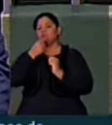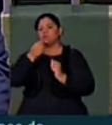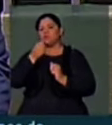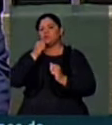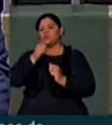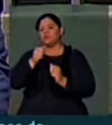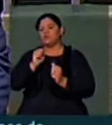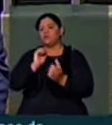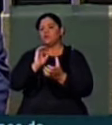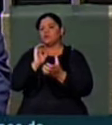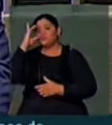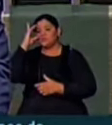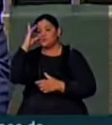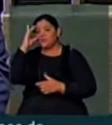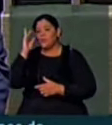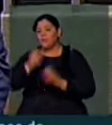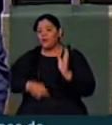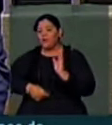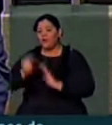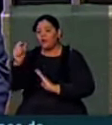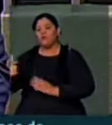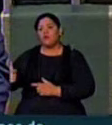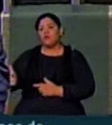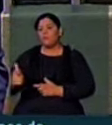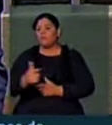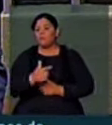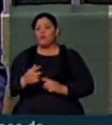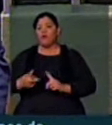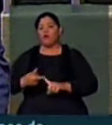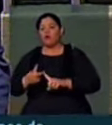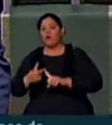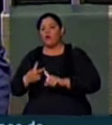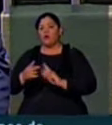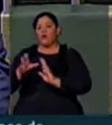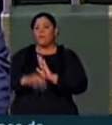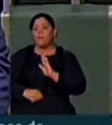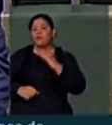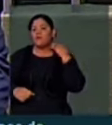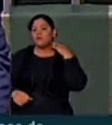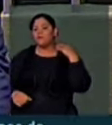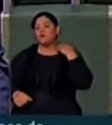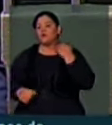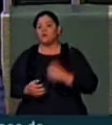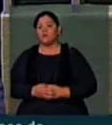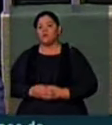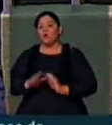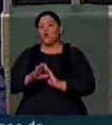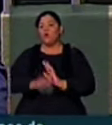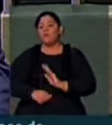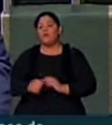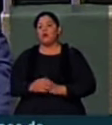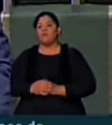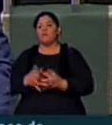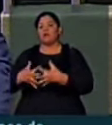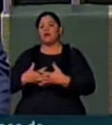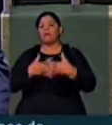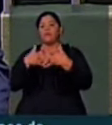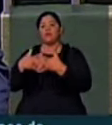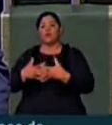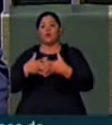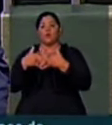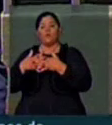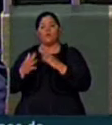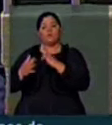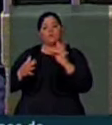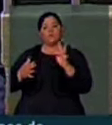Rousseff pegava armas em quartéis, assaltava bancos e roubava caminhões de carga na Baixada Fluminense. E ele complementa dizendo